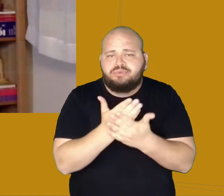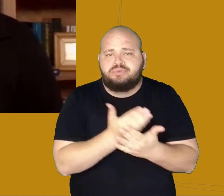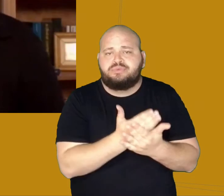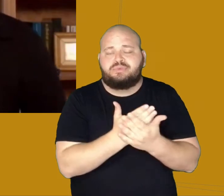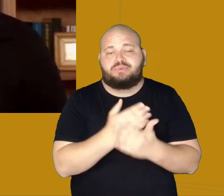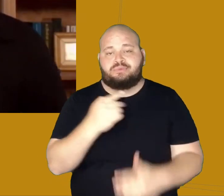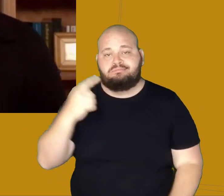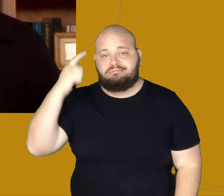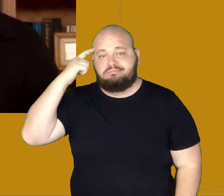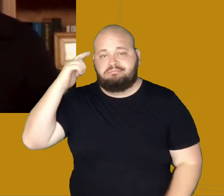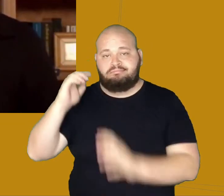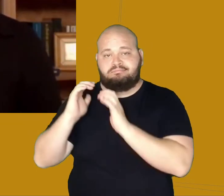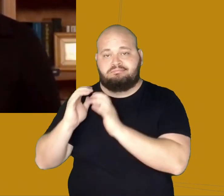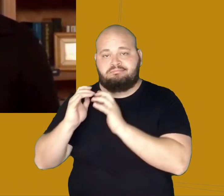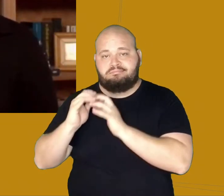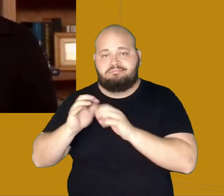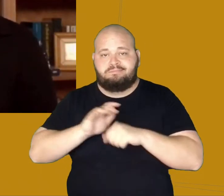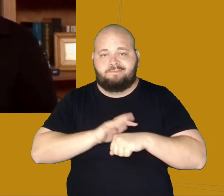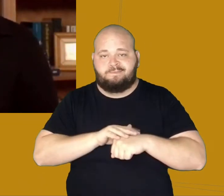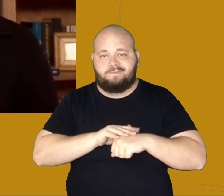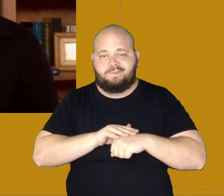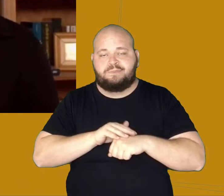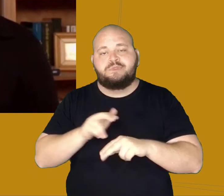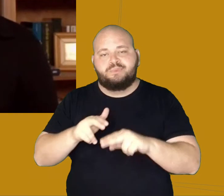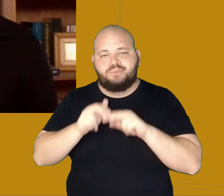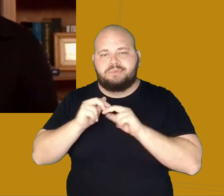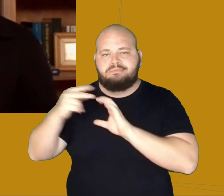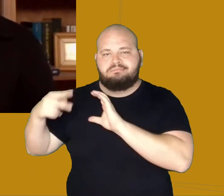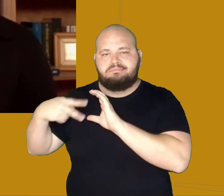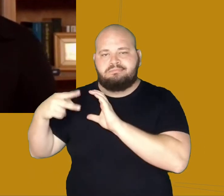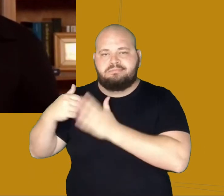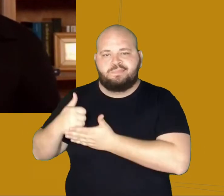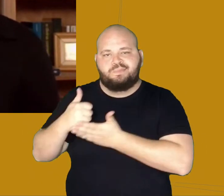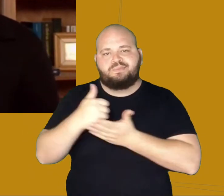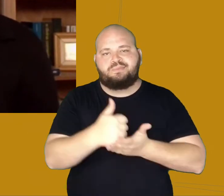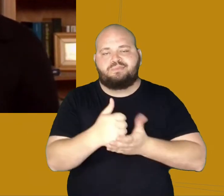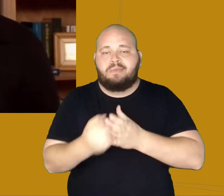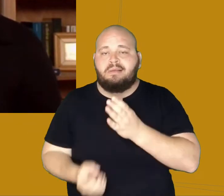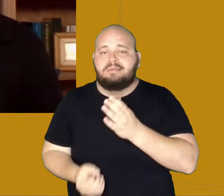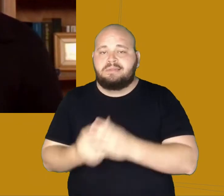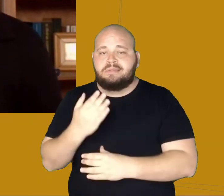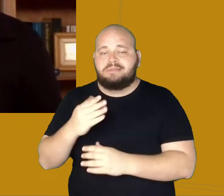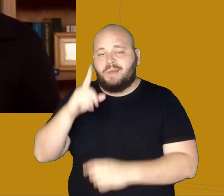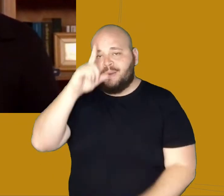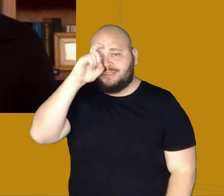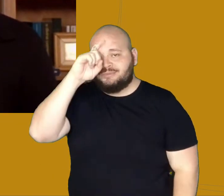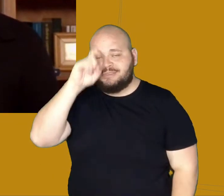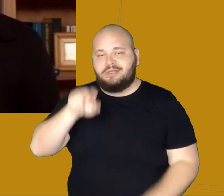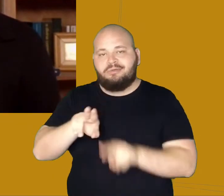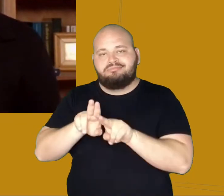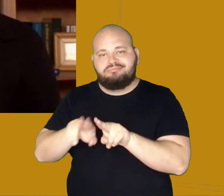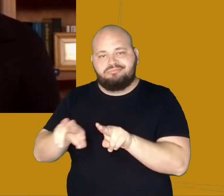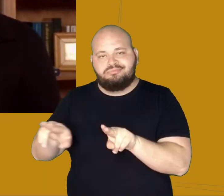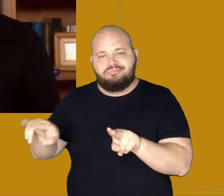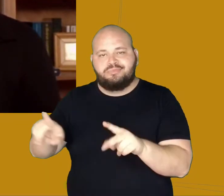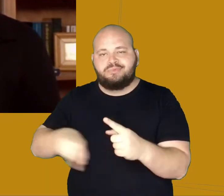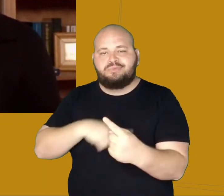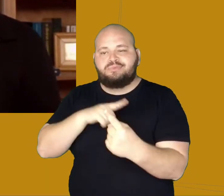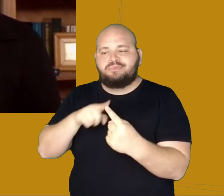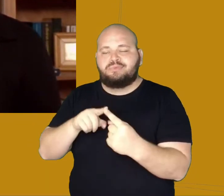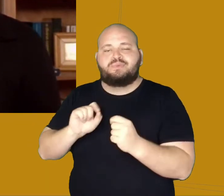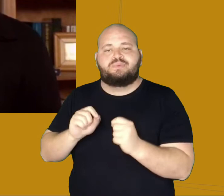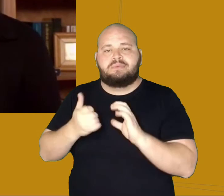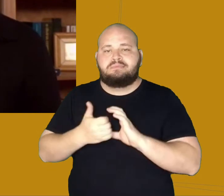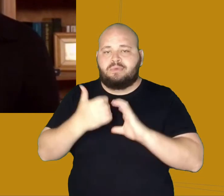cerebral. É para isso que ele constrói, com autorização da Câmara de Vereadores, um asilo onde ele pretende internar as pessoas